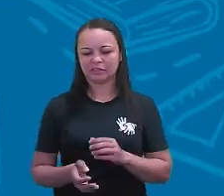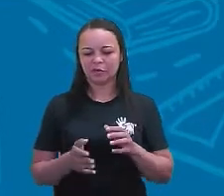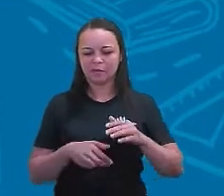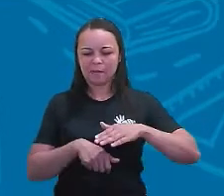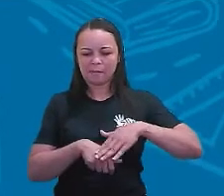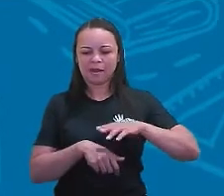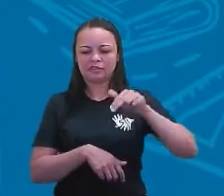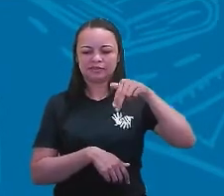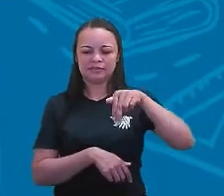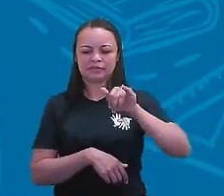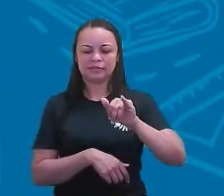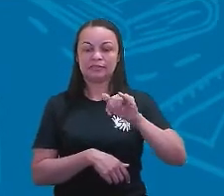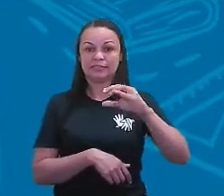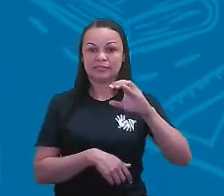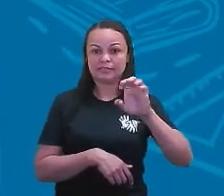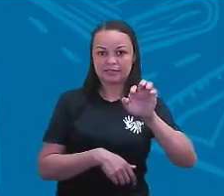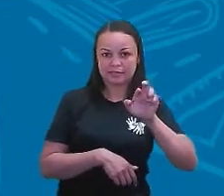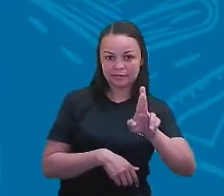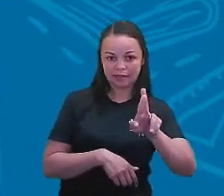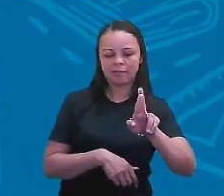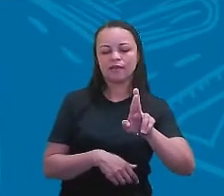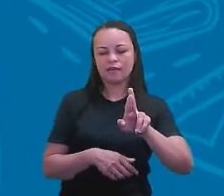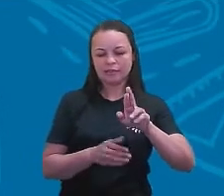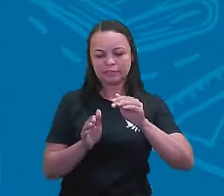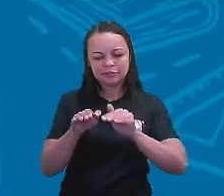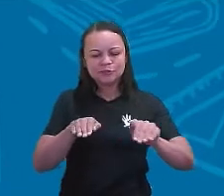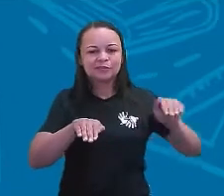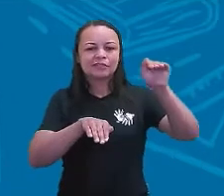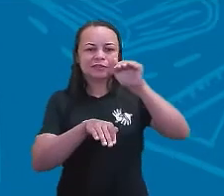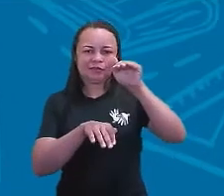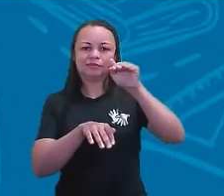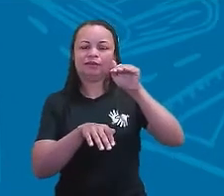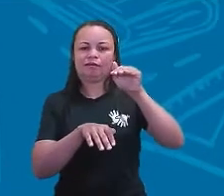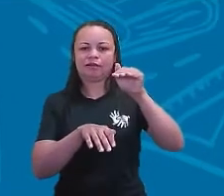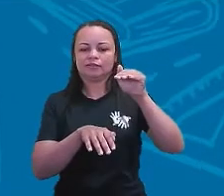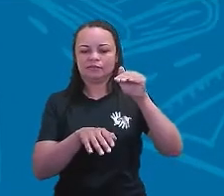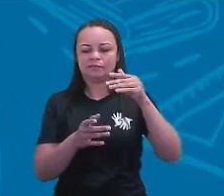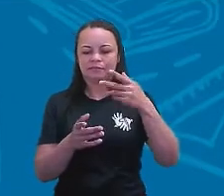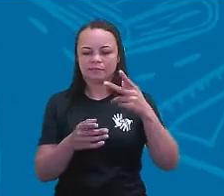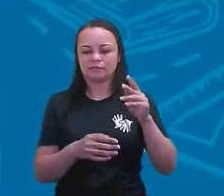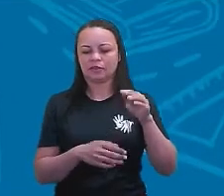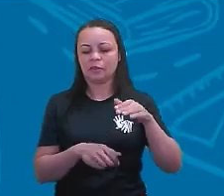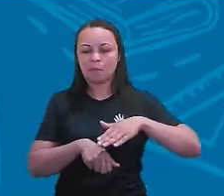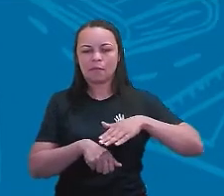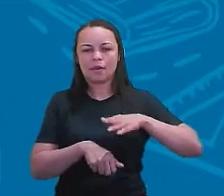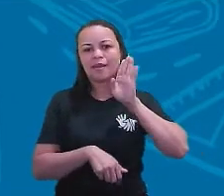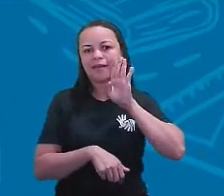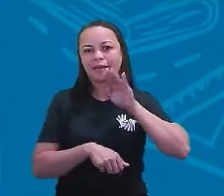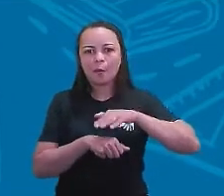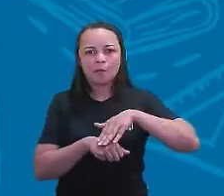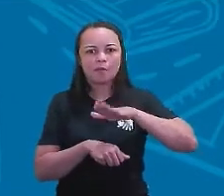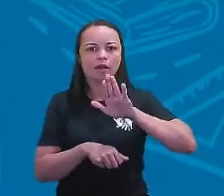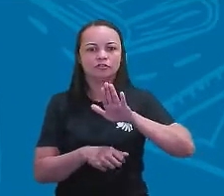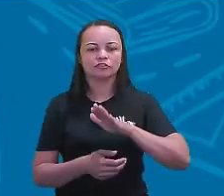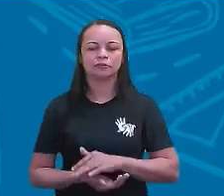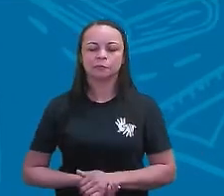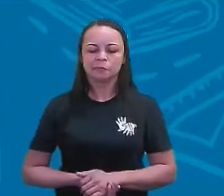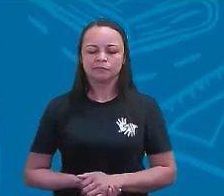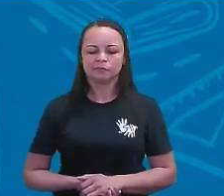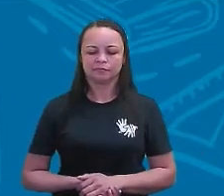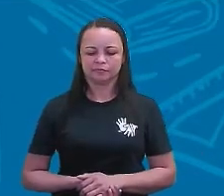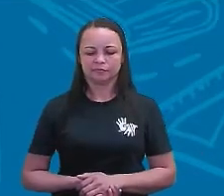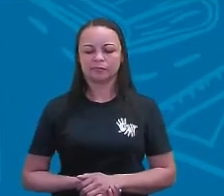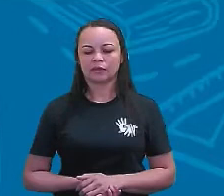colocou um R e aí já colocou no comparativo de superioridade e ela já ficou mais legal, certo? The